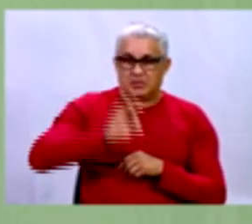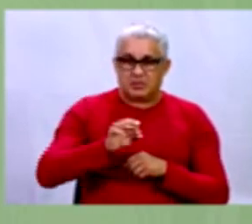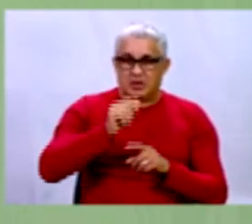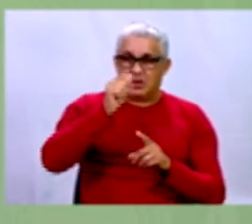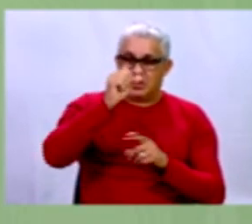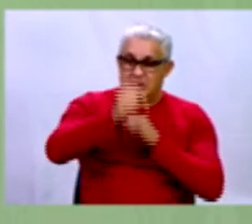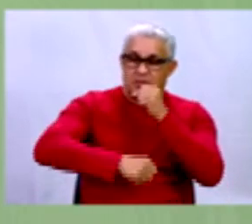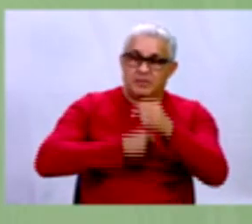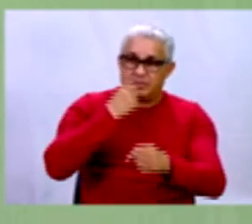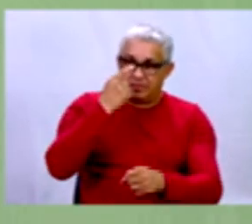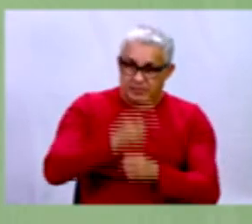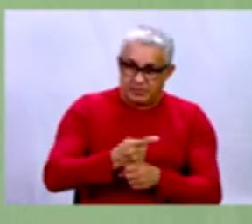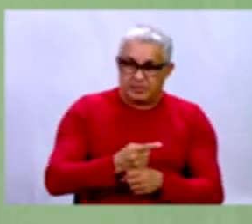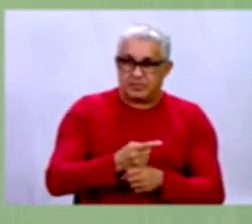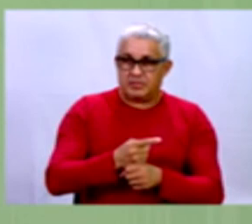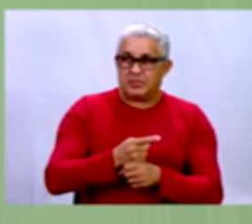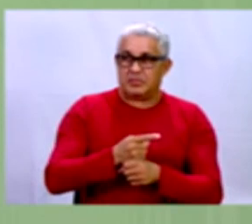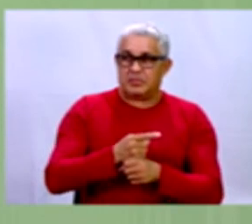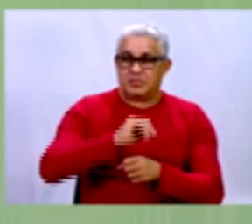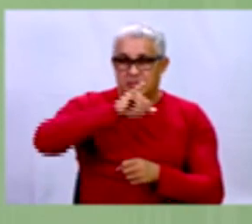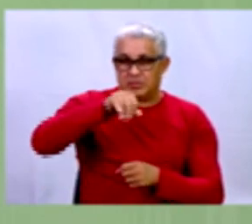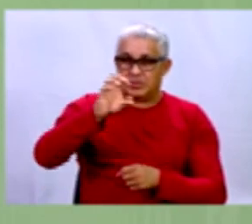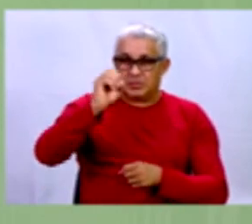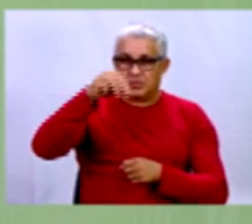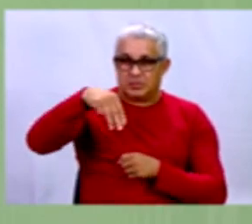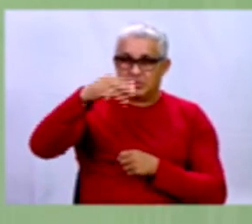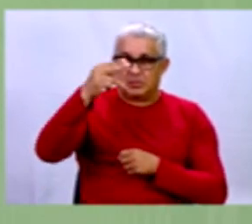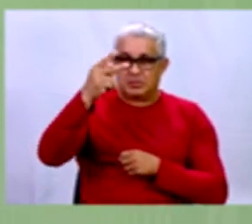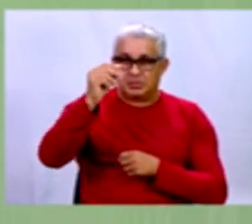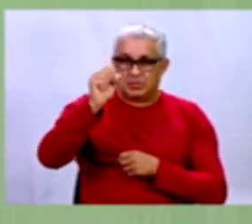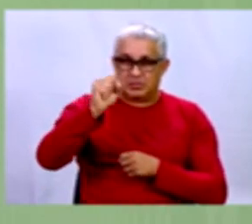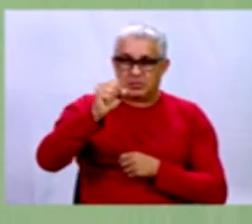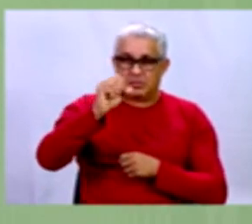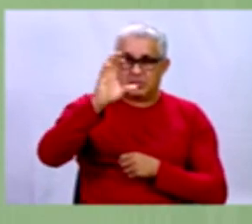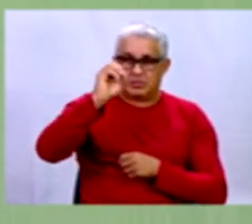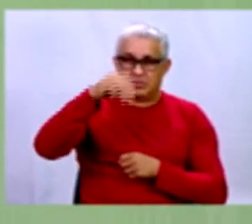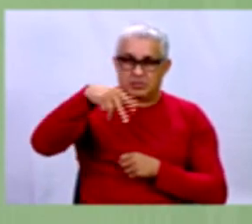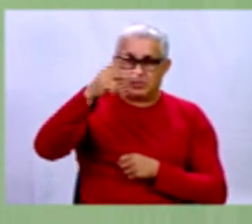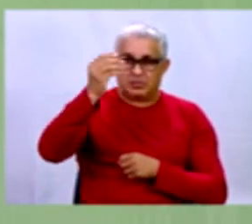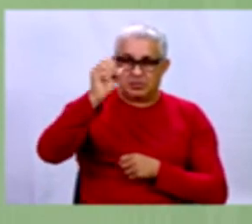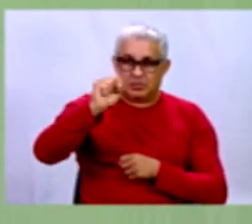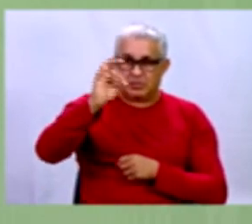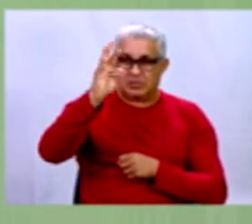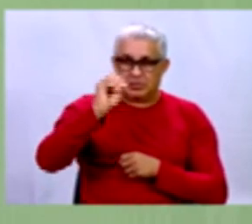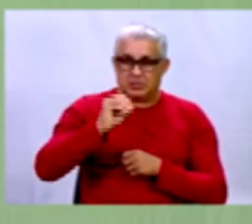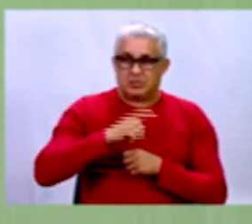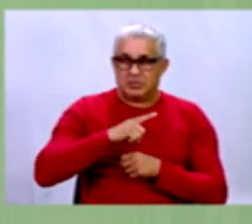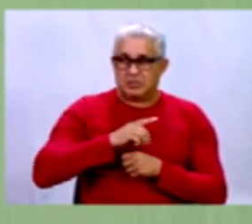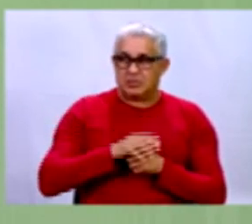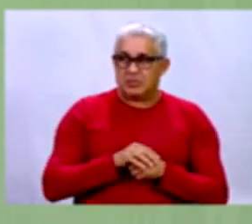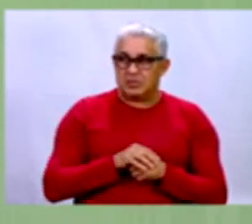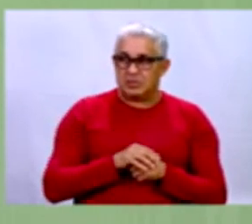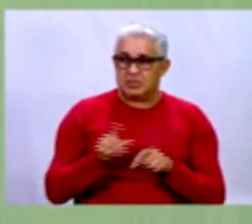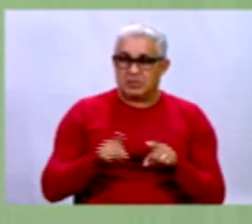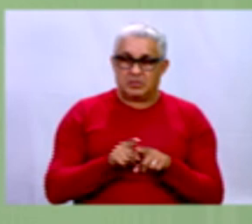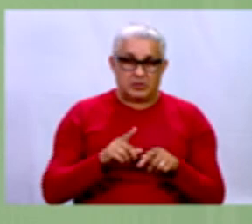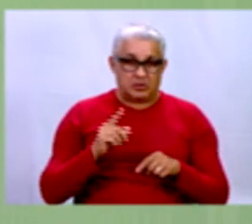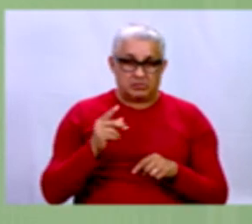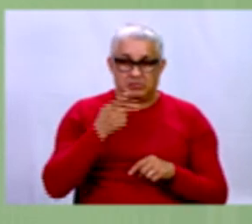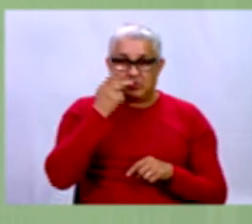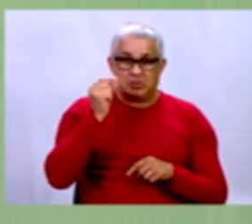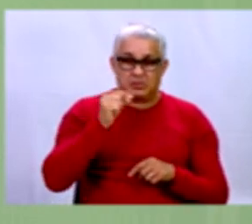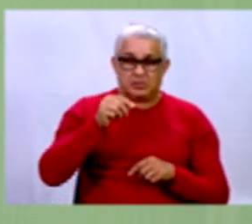juros compostos, né? Porque a gente viu que tudo em cima de juros compostos, né? Quando a gente está falando do